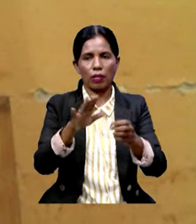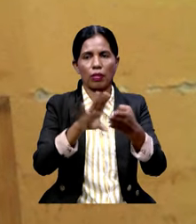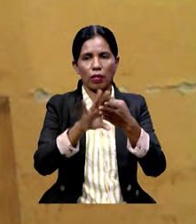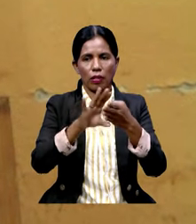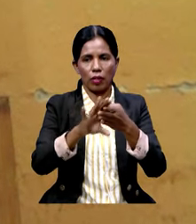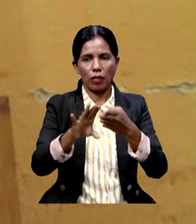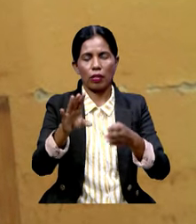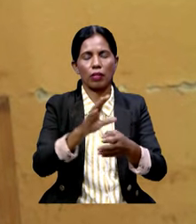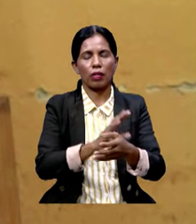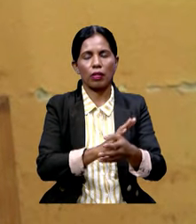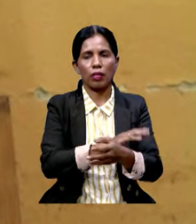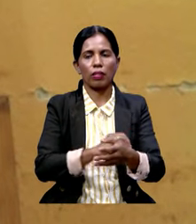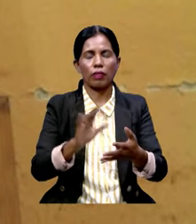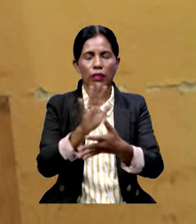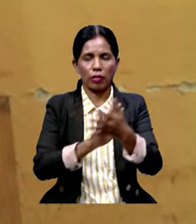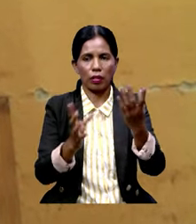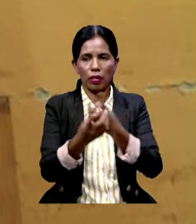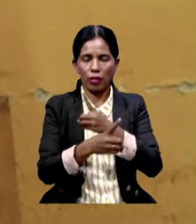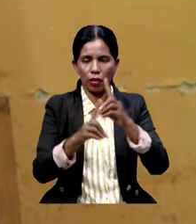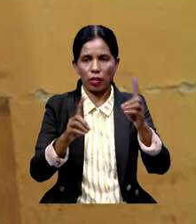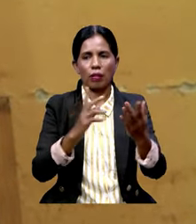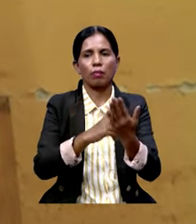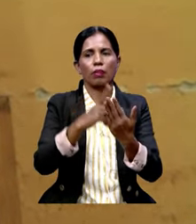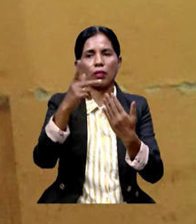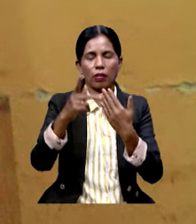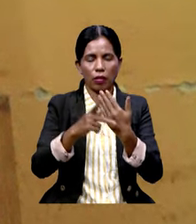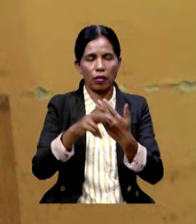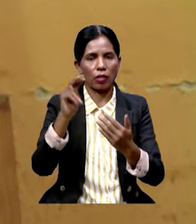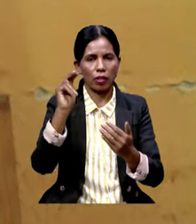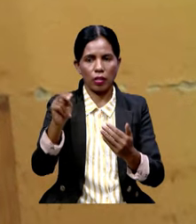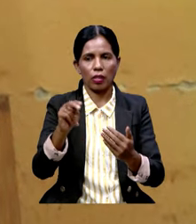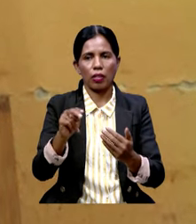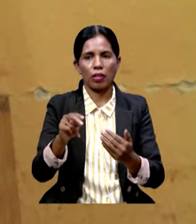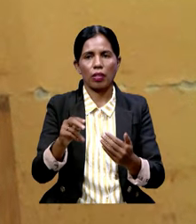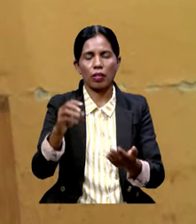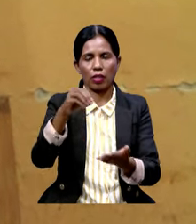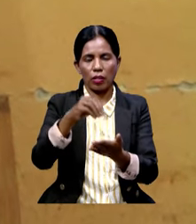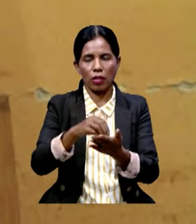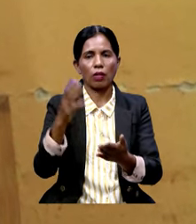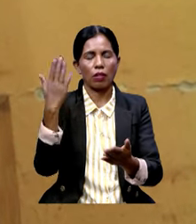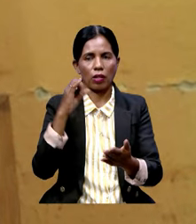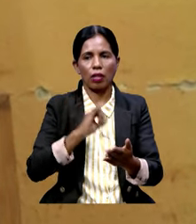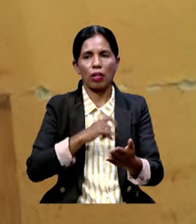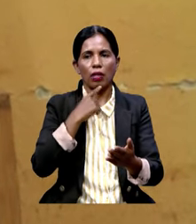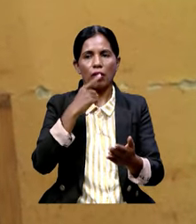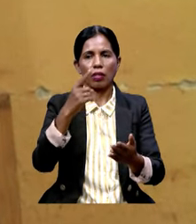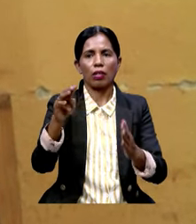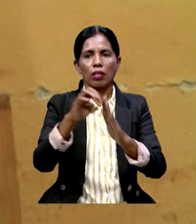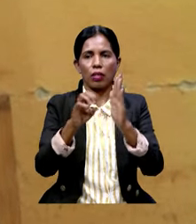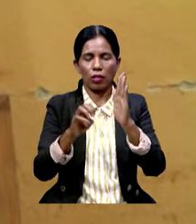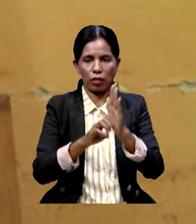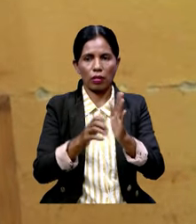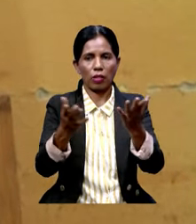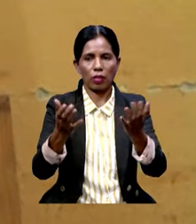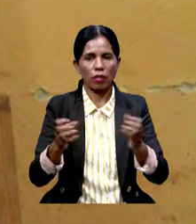e a festa da democracia ou não é plano programa né nem é mesmo que traça antes ou ainda nem how tu me assegura estar no interesse